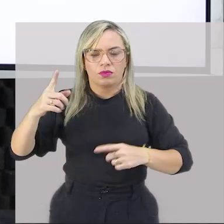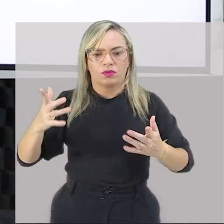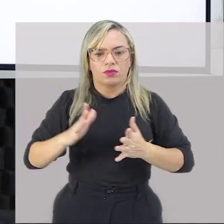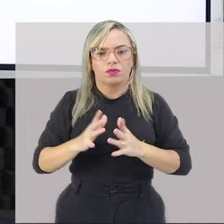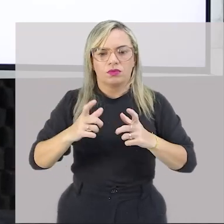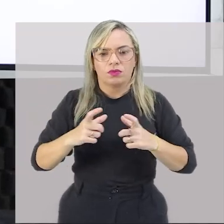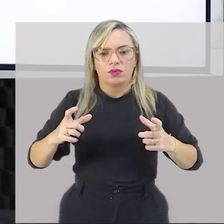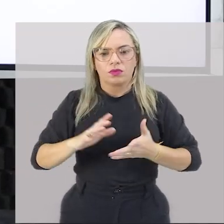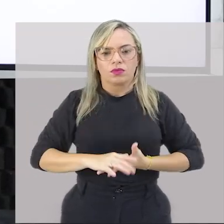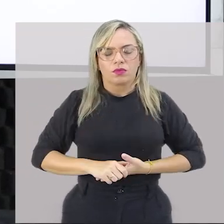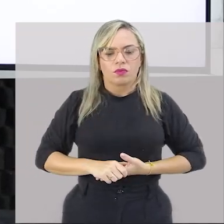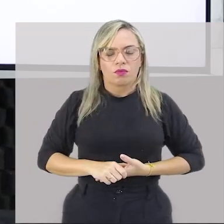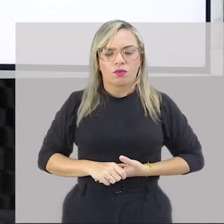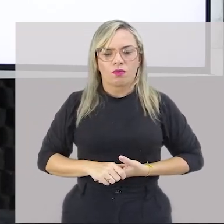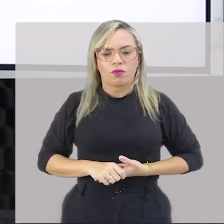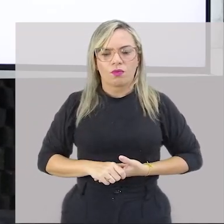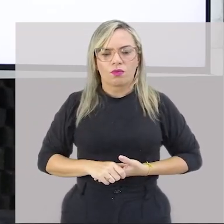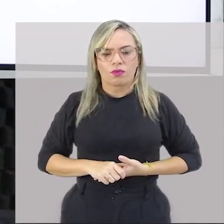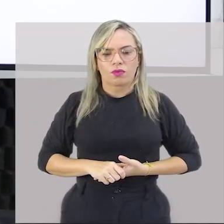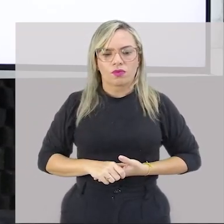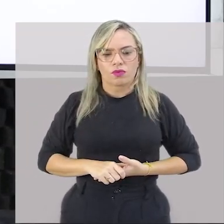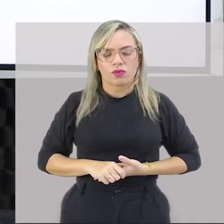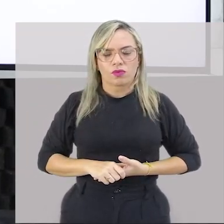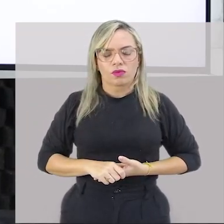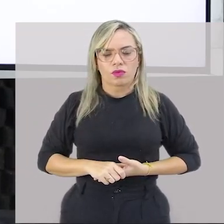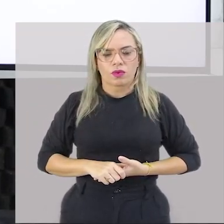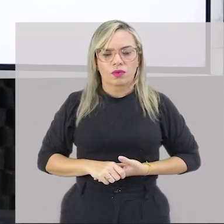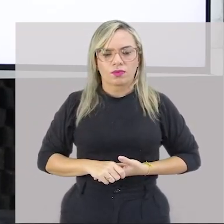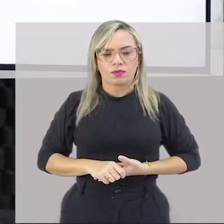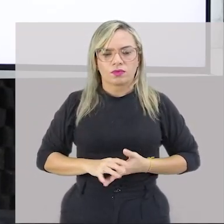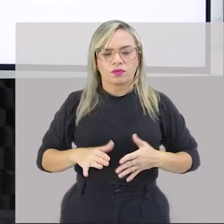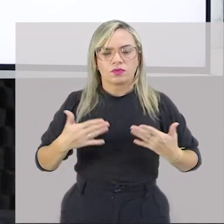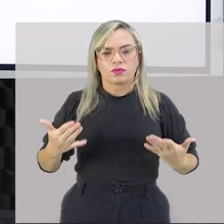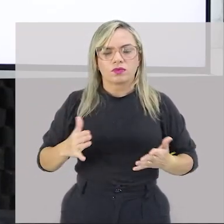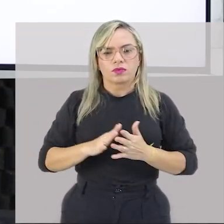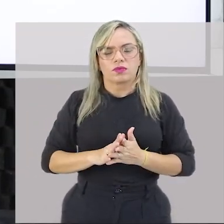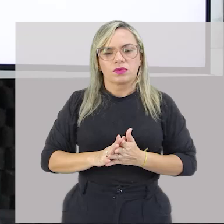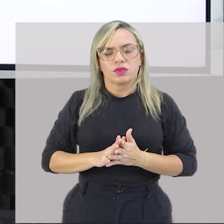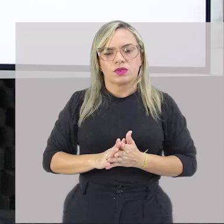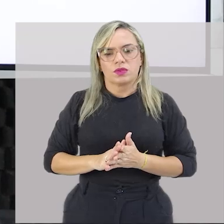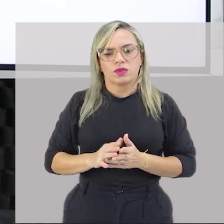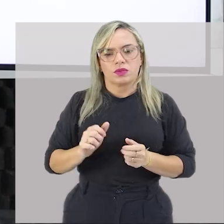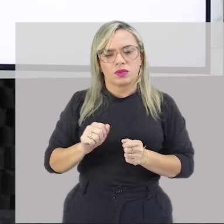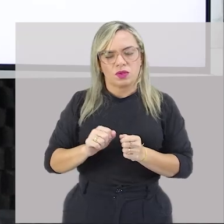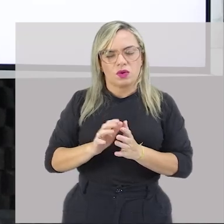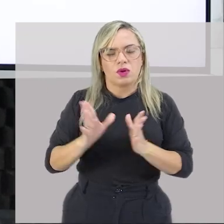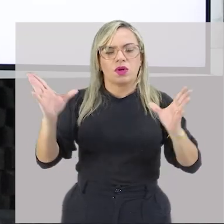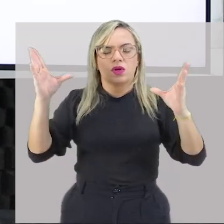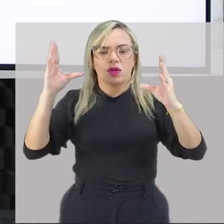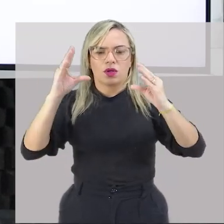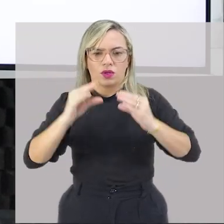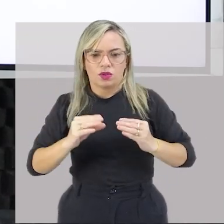Tá? Equilíbrio de corpo extenso, para eu tentar resumir para